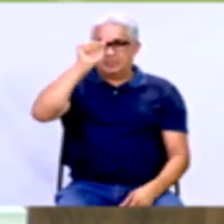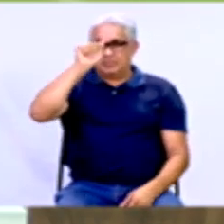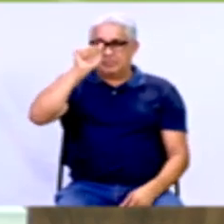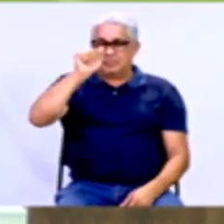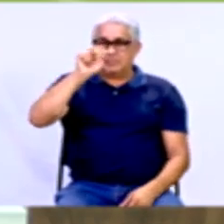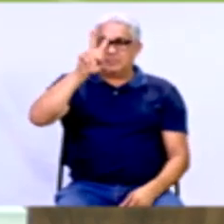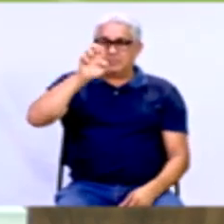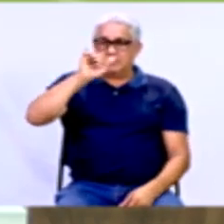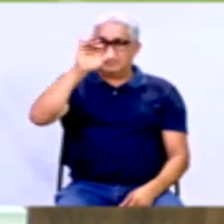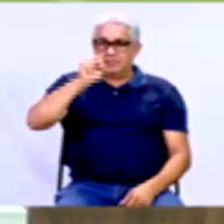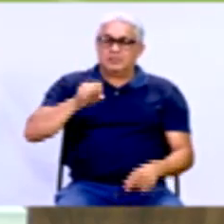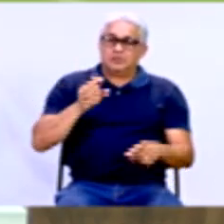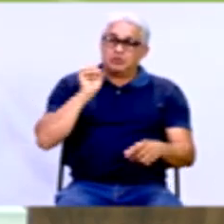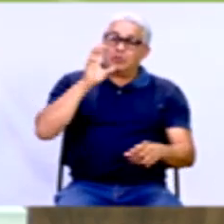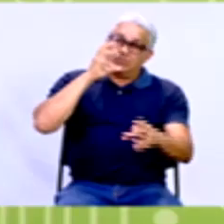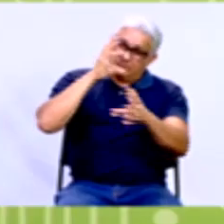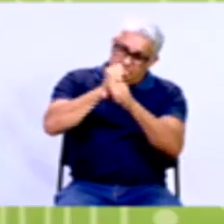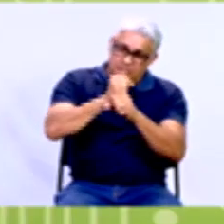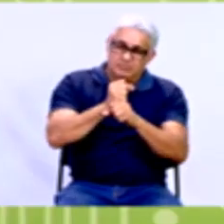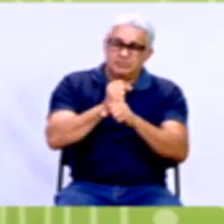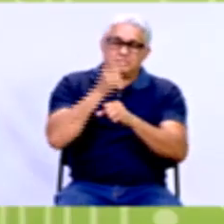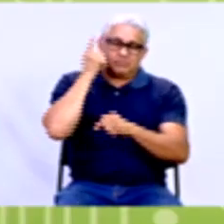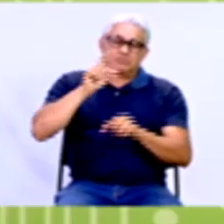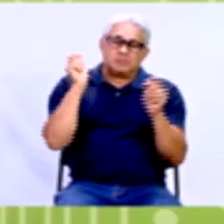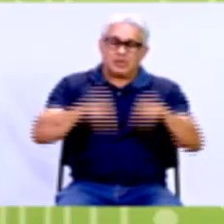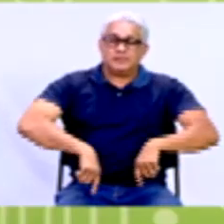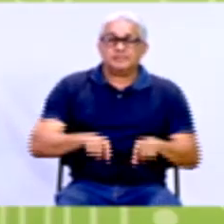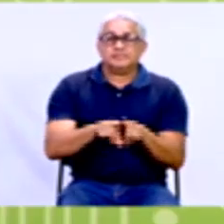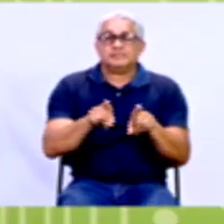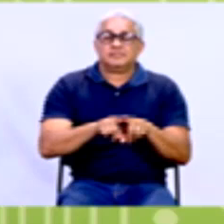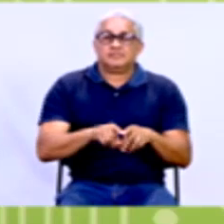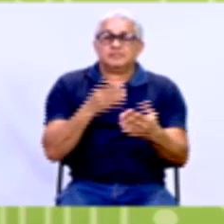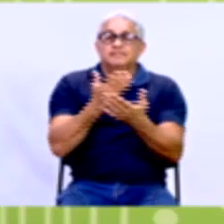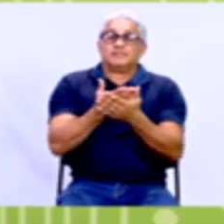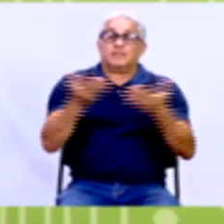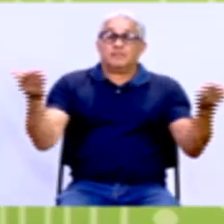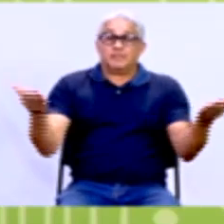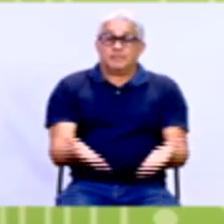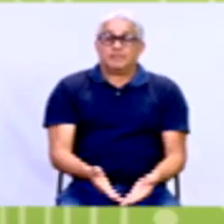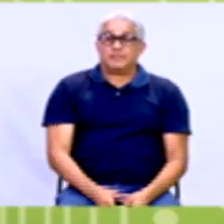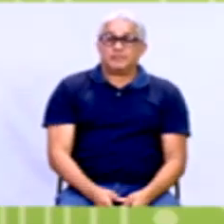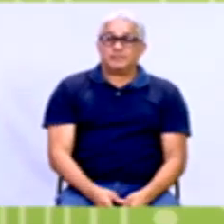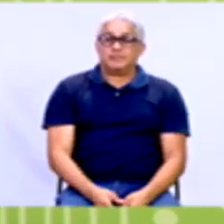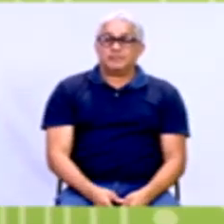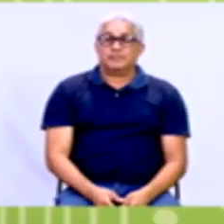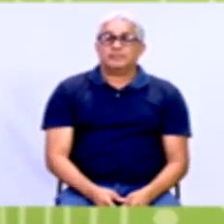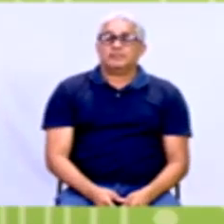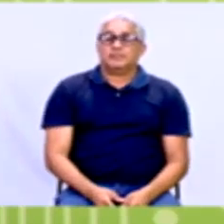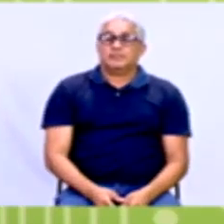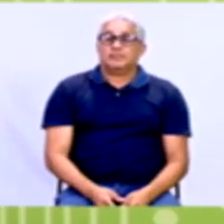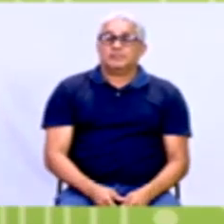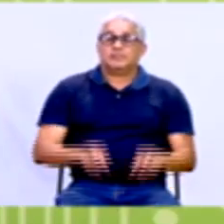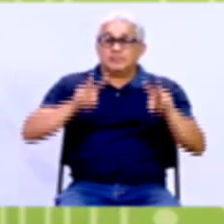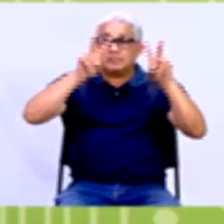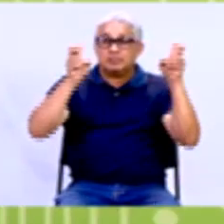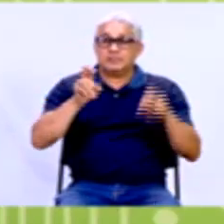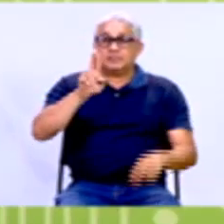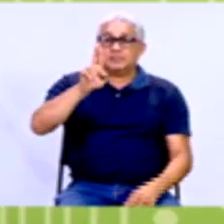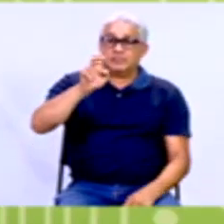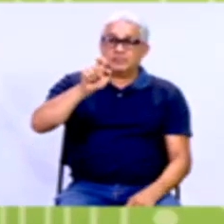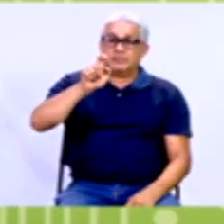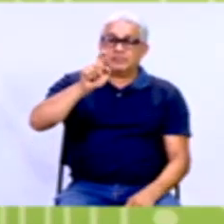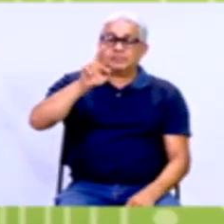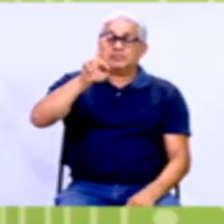os cálculos para se chegar a elas. É isso aí. Então, durante a nossa aula de hoje, nós vamos falar sobre a regressão, análise